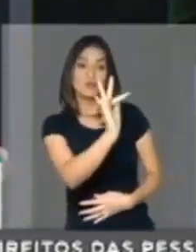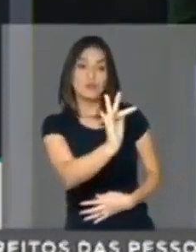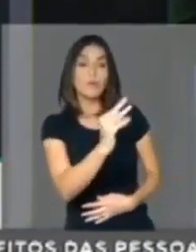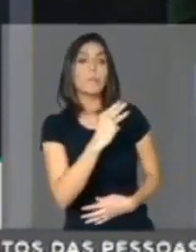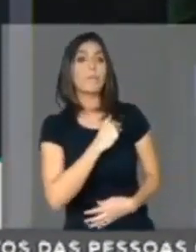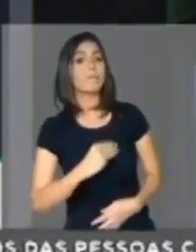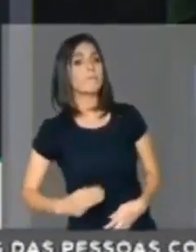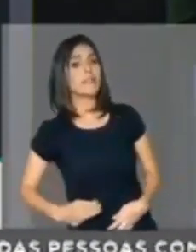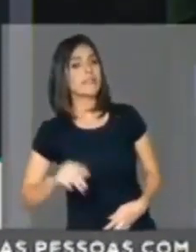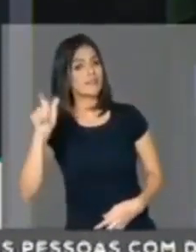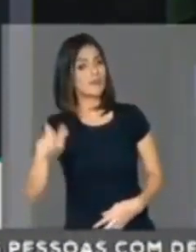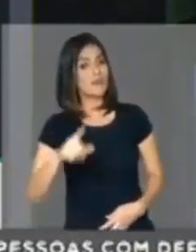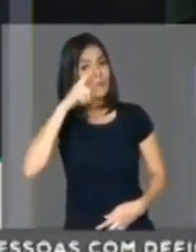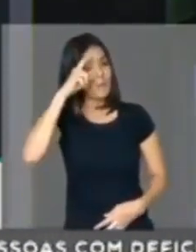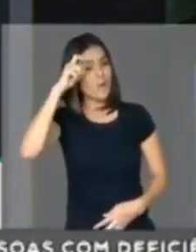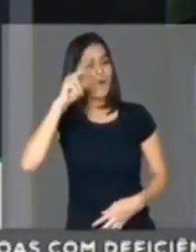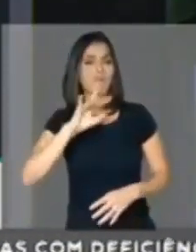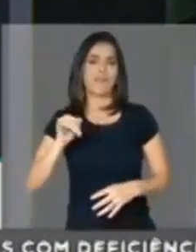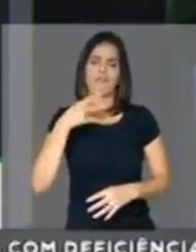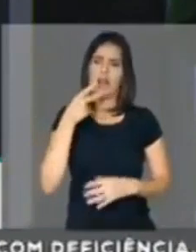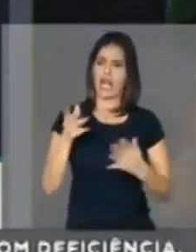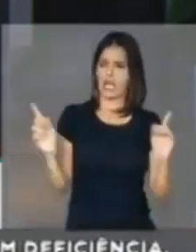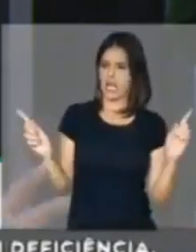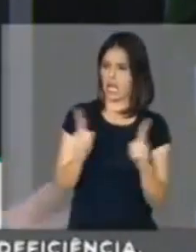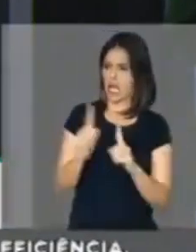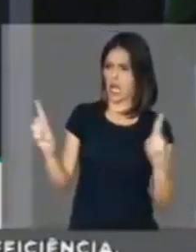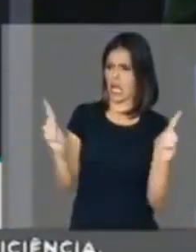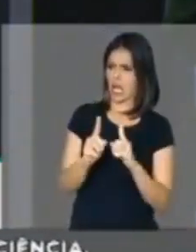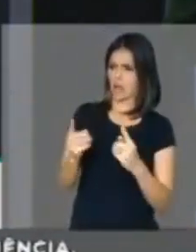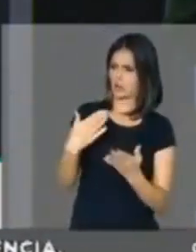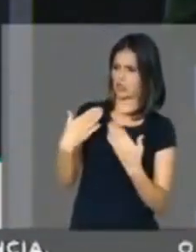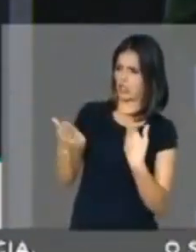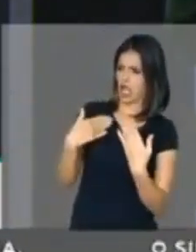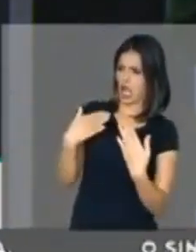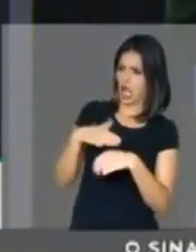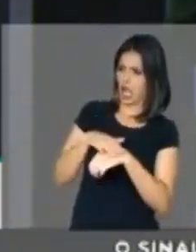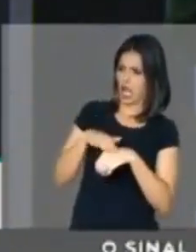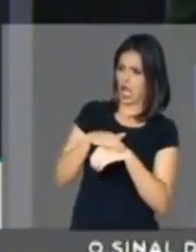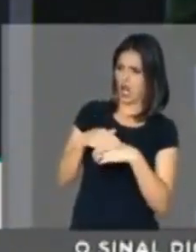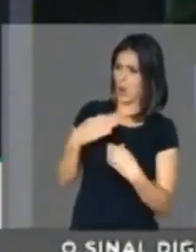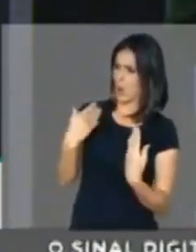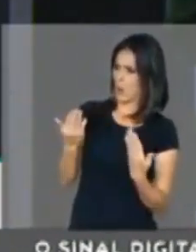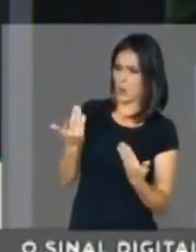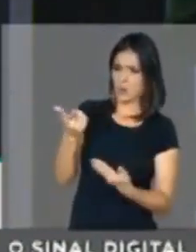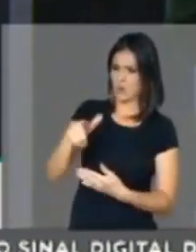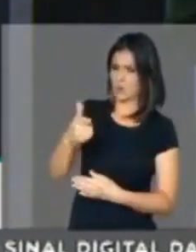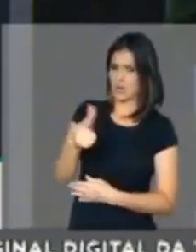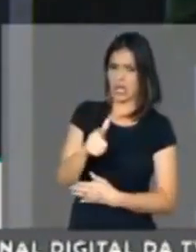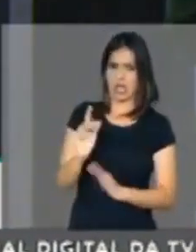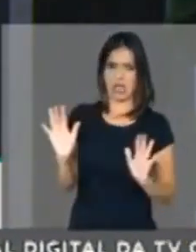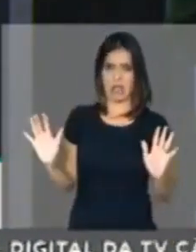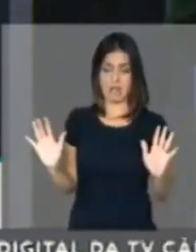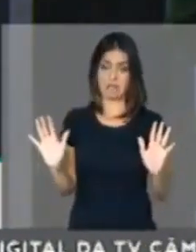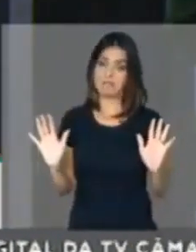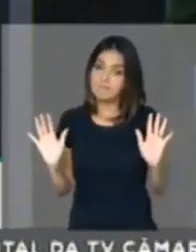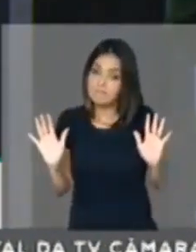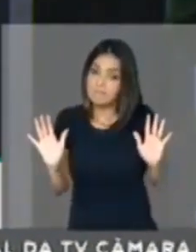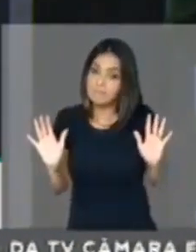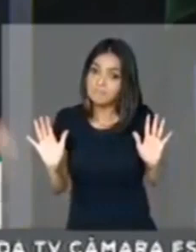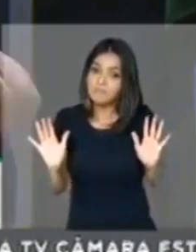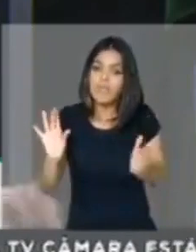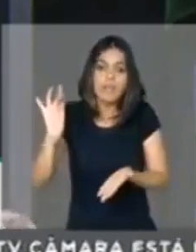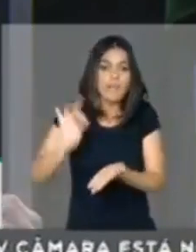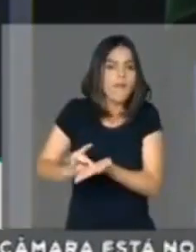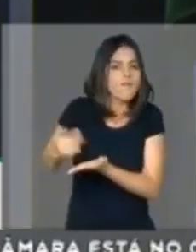a existência do diálogo que existia entre Ministério Público e o juiz do Paraná. Um